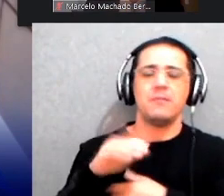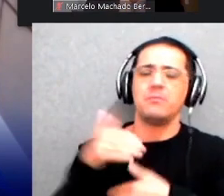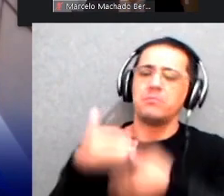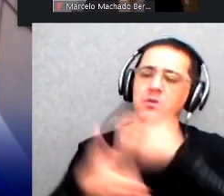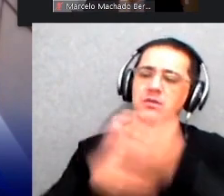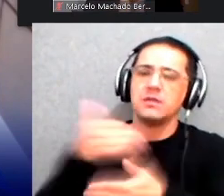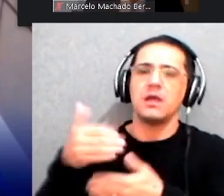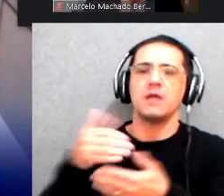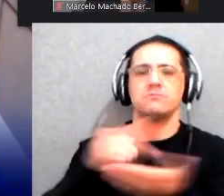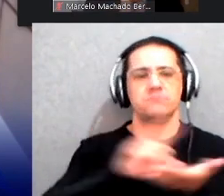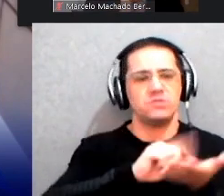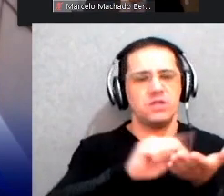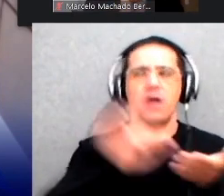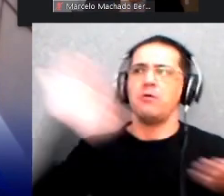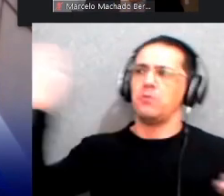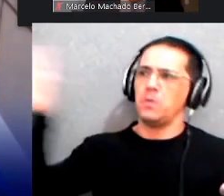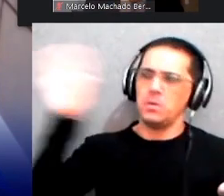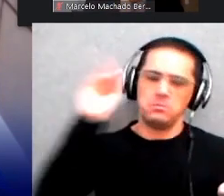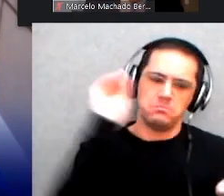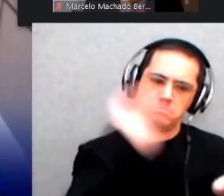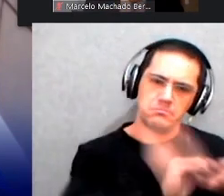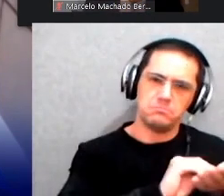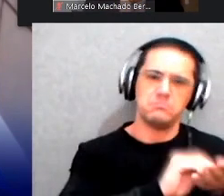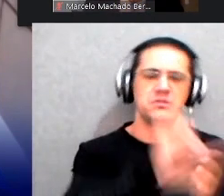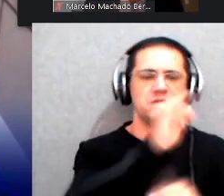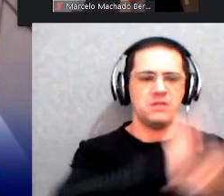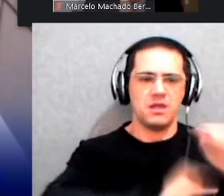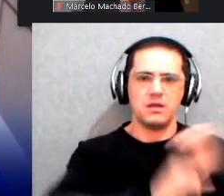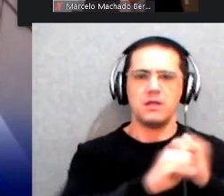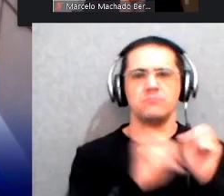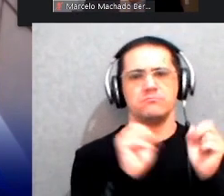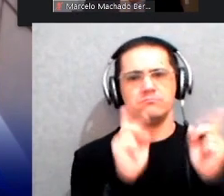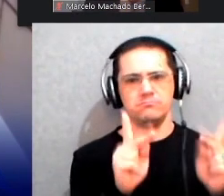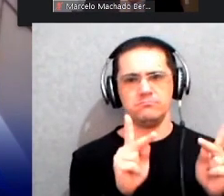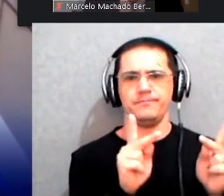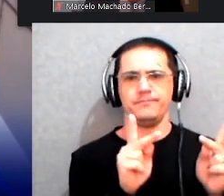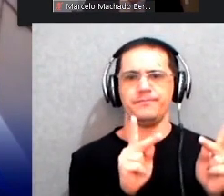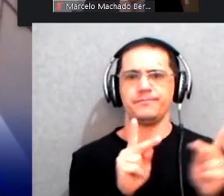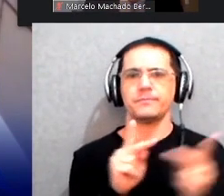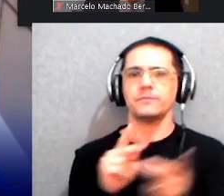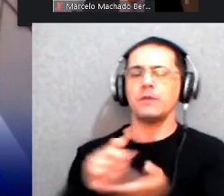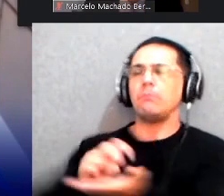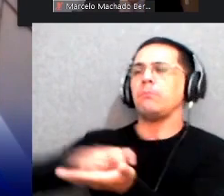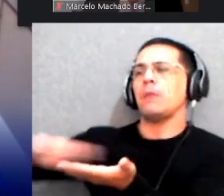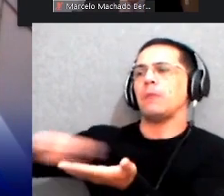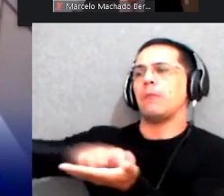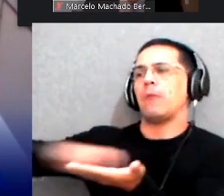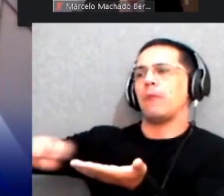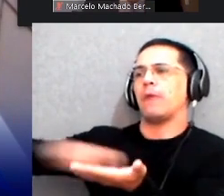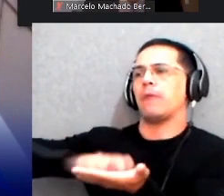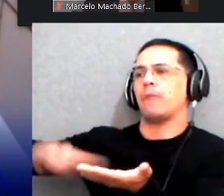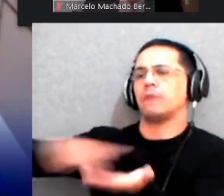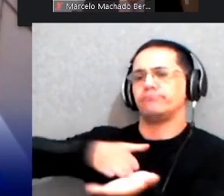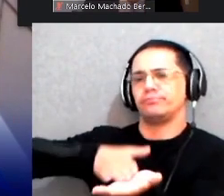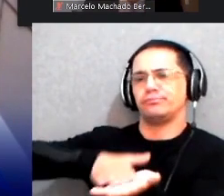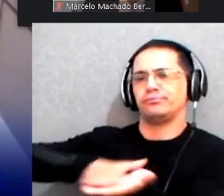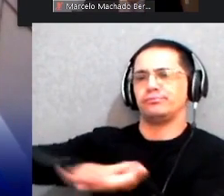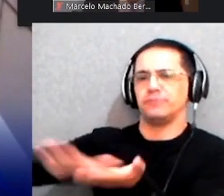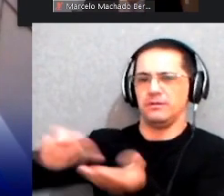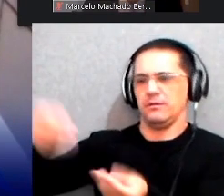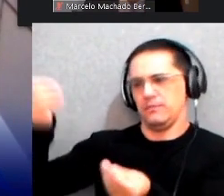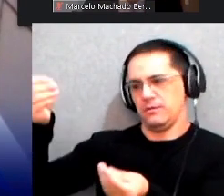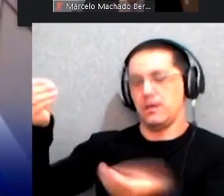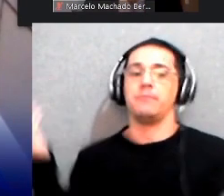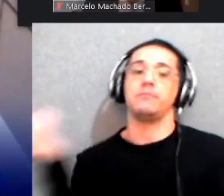ok. Não um processo que é físico e é só digitalizado. Não é isso. É você ter um processo realmente eletrônico, pode ajudar?